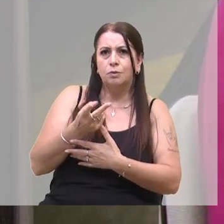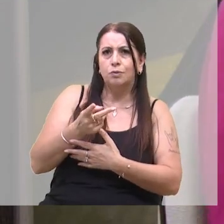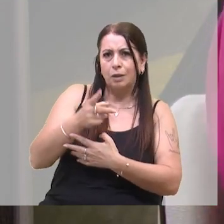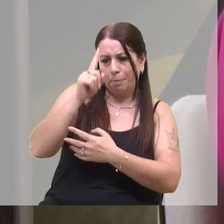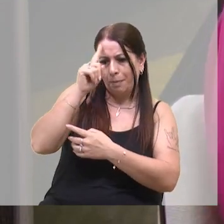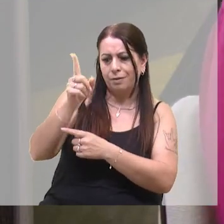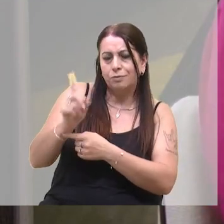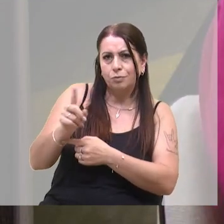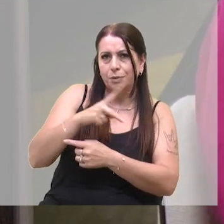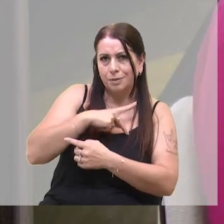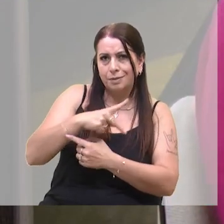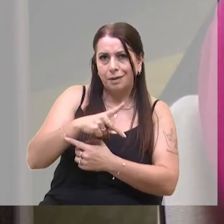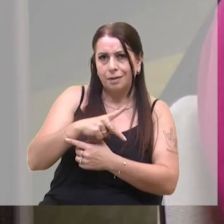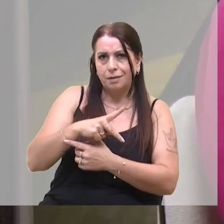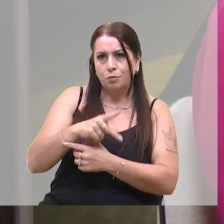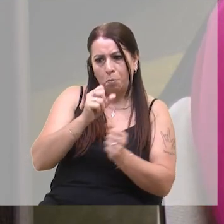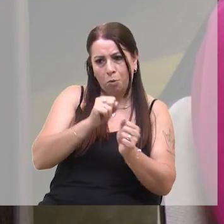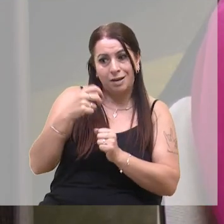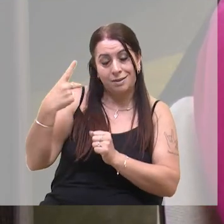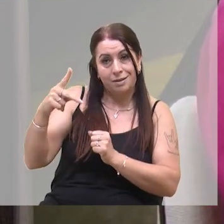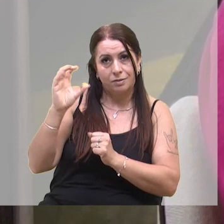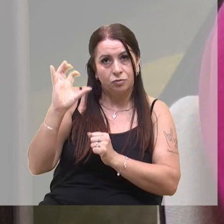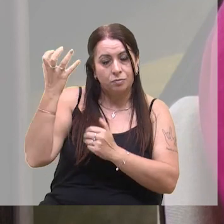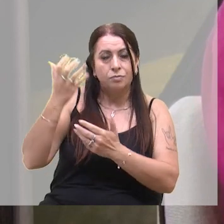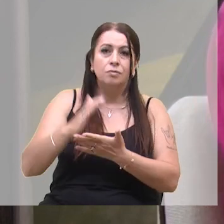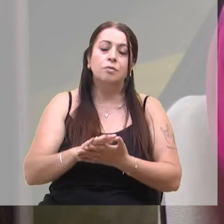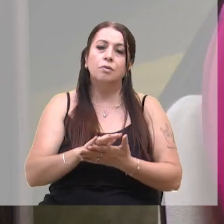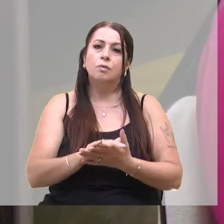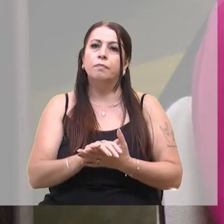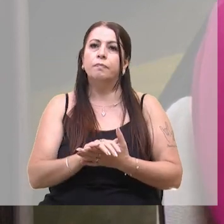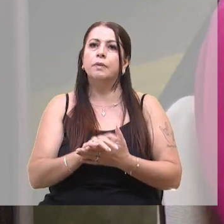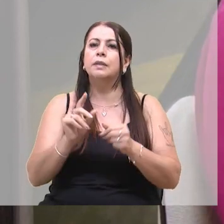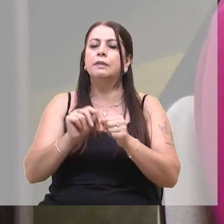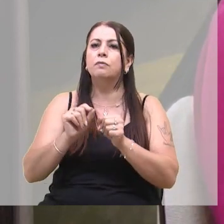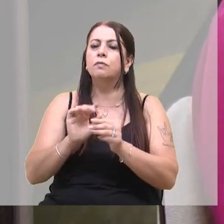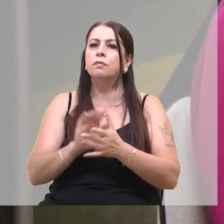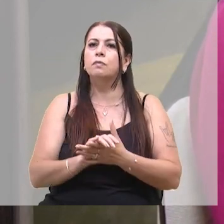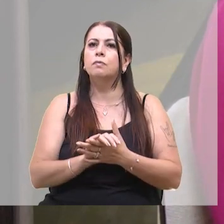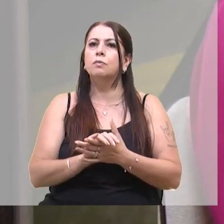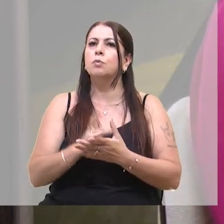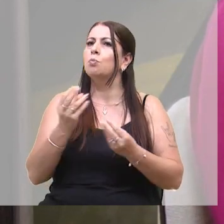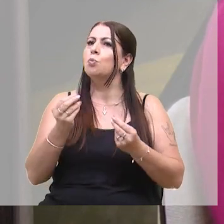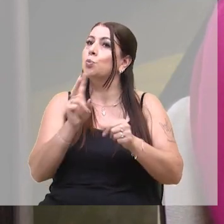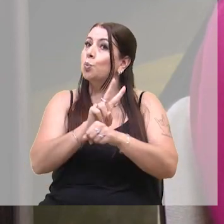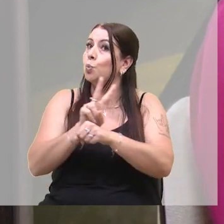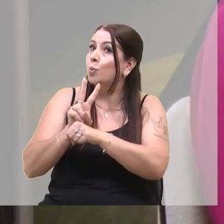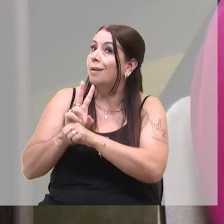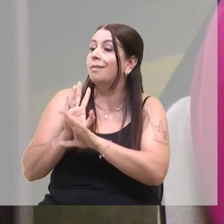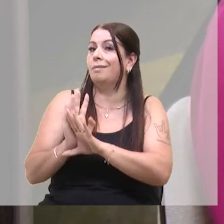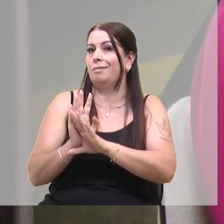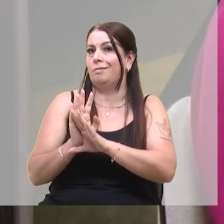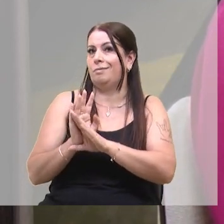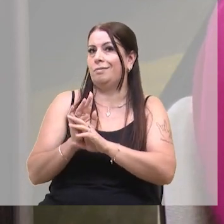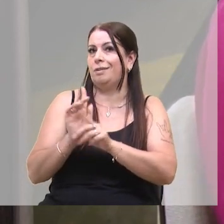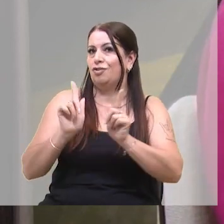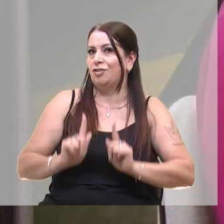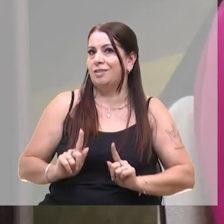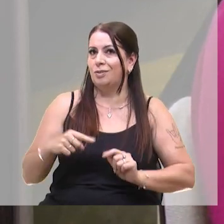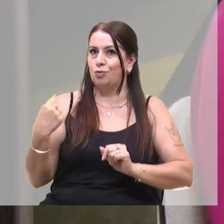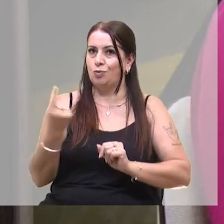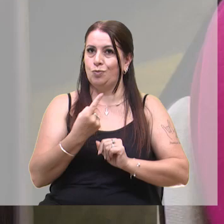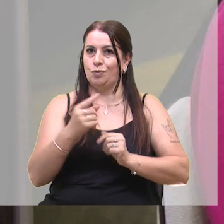mas obviamente a gente sabe do comando, né, do presidente nesse caso, do poder efetivo de decisão, fez com